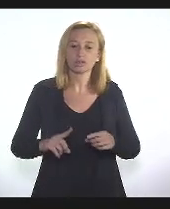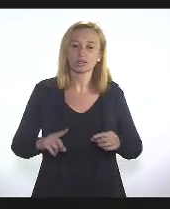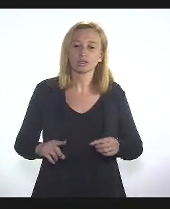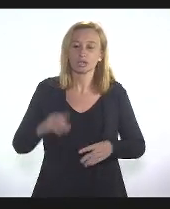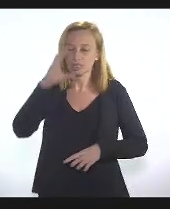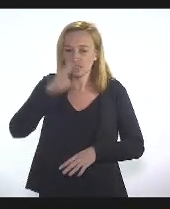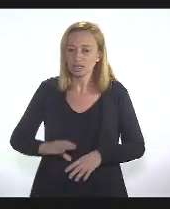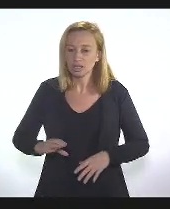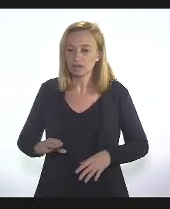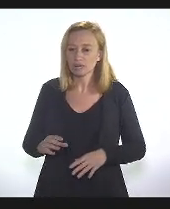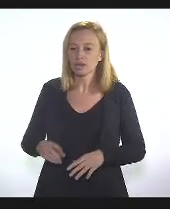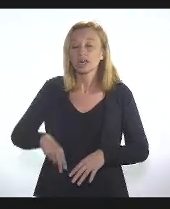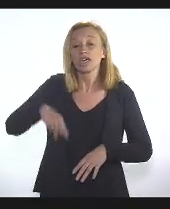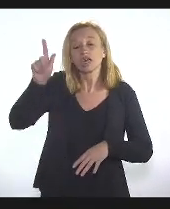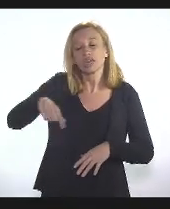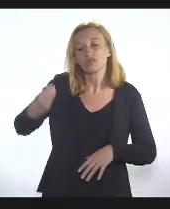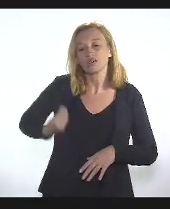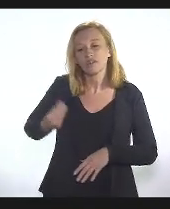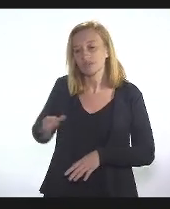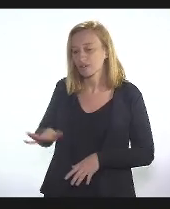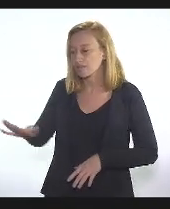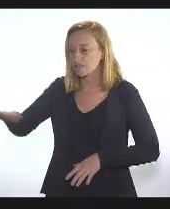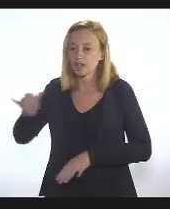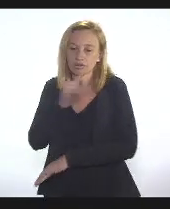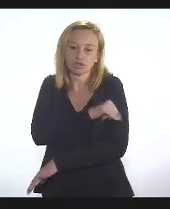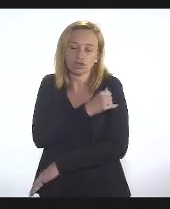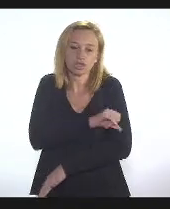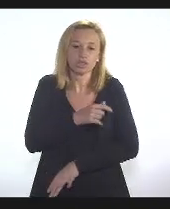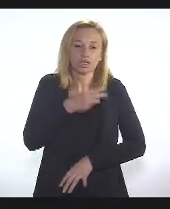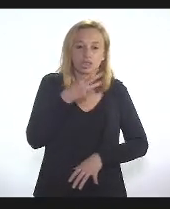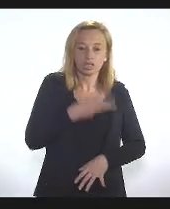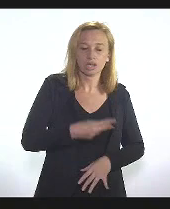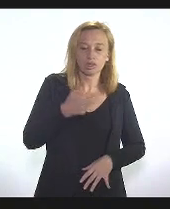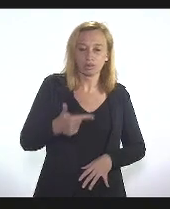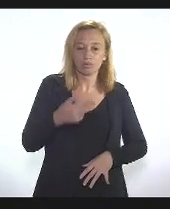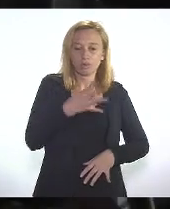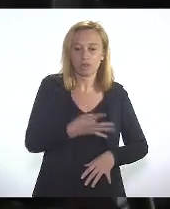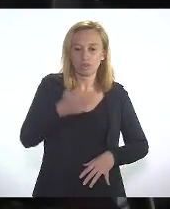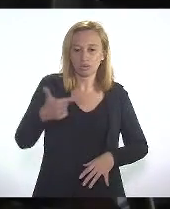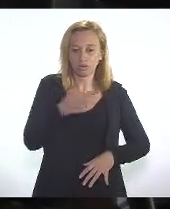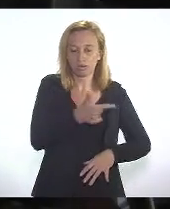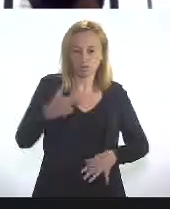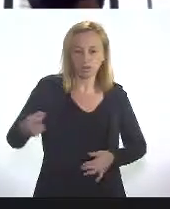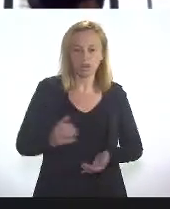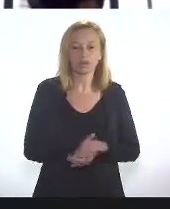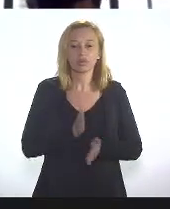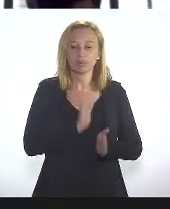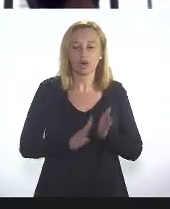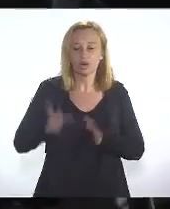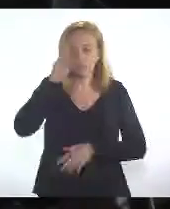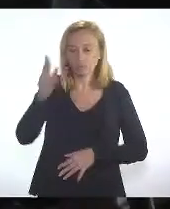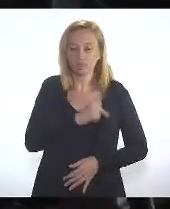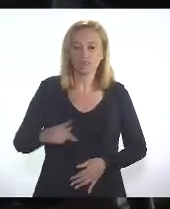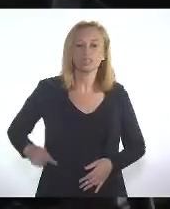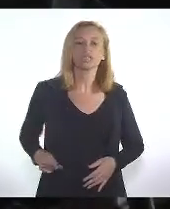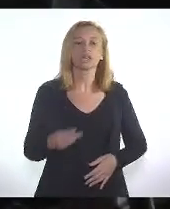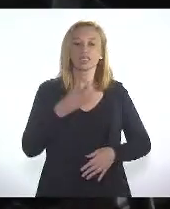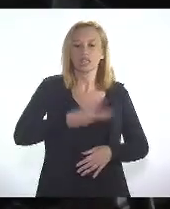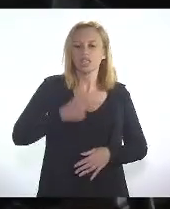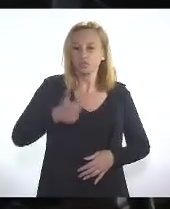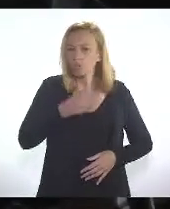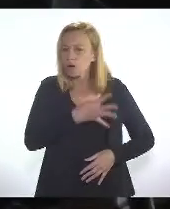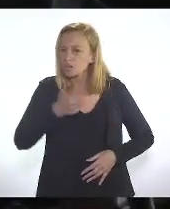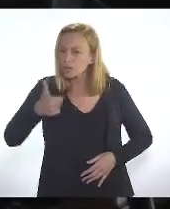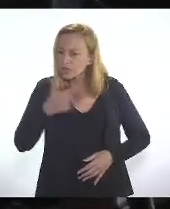do Rio de Janeiro. PL 3142 de 2020. É pela ordem, presidente. 3142, é isso,